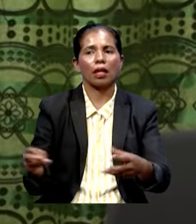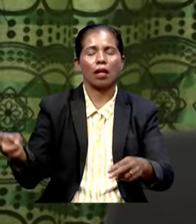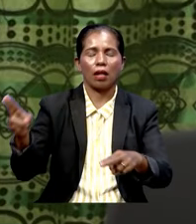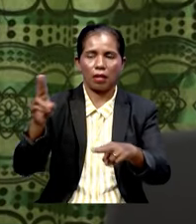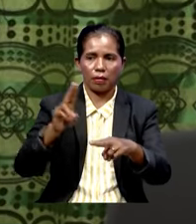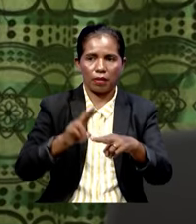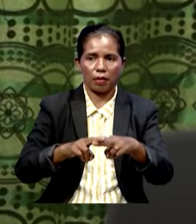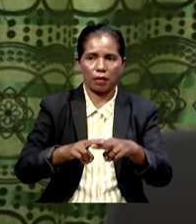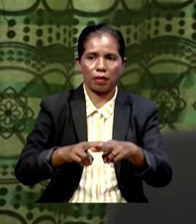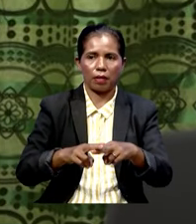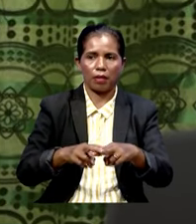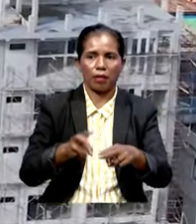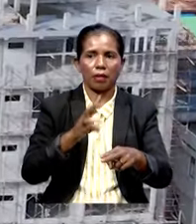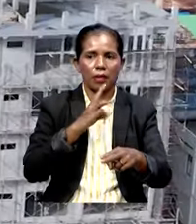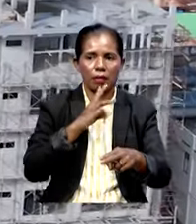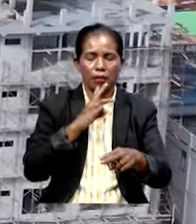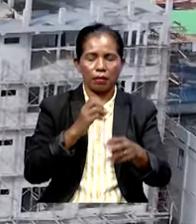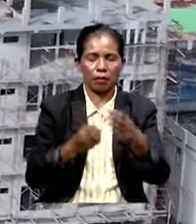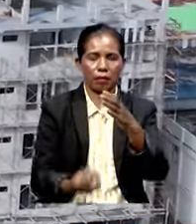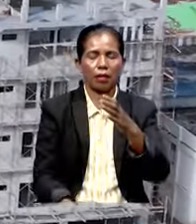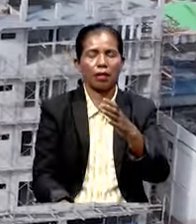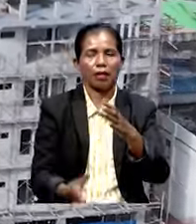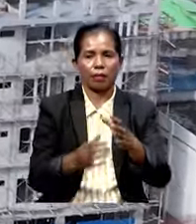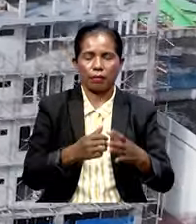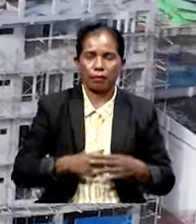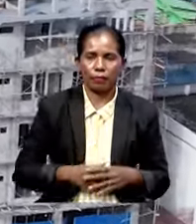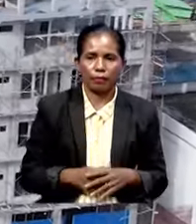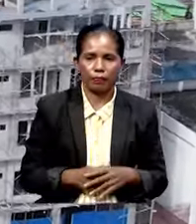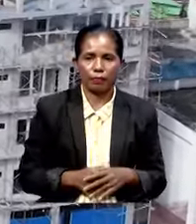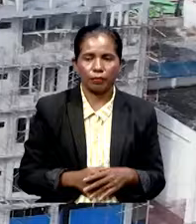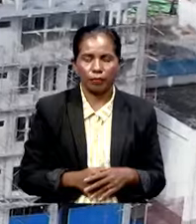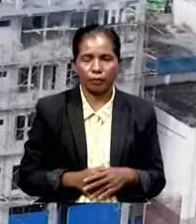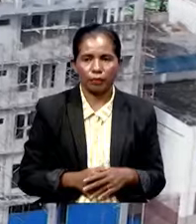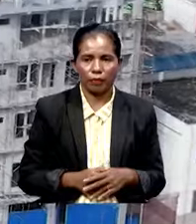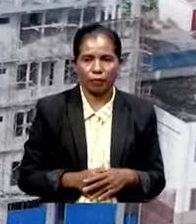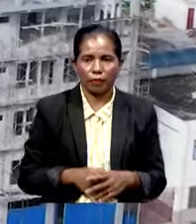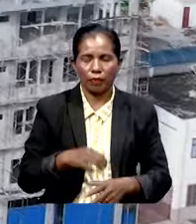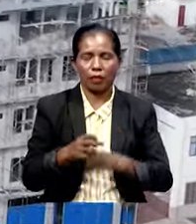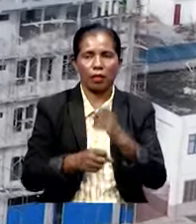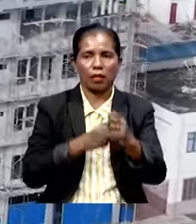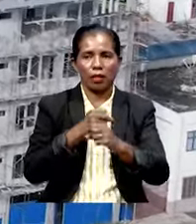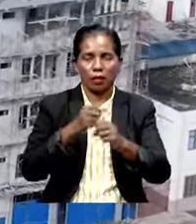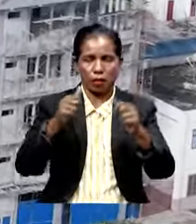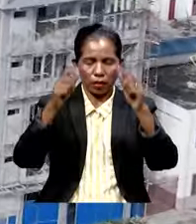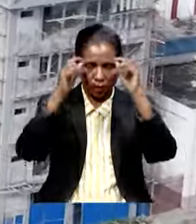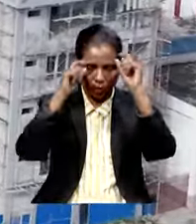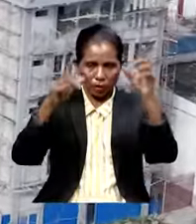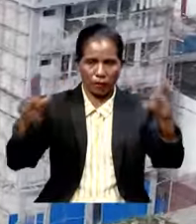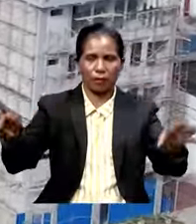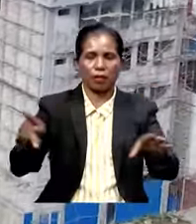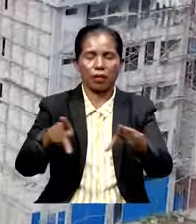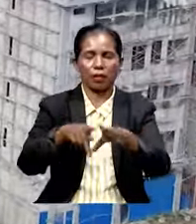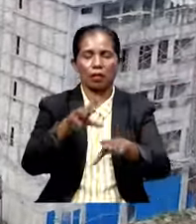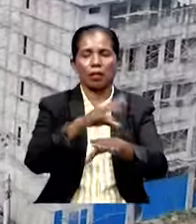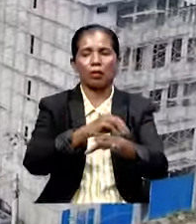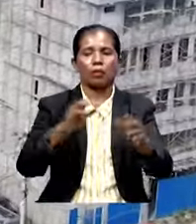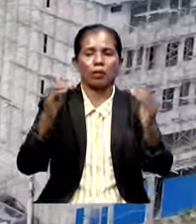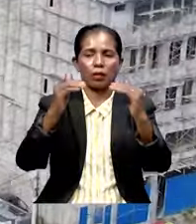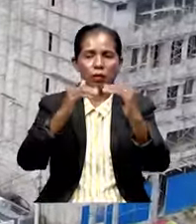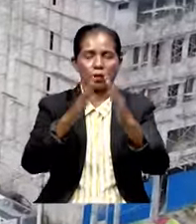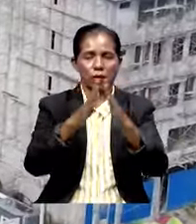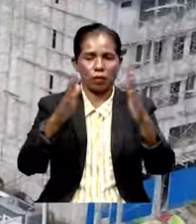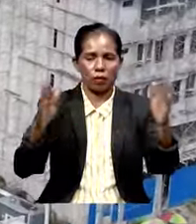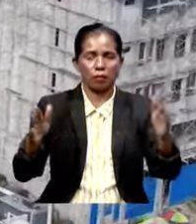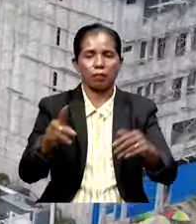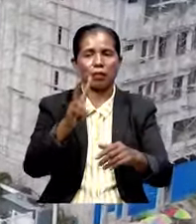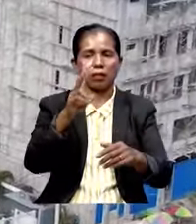iha basia be rayokos ninia. Ia tina nida ne Timor Leste se participa mos conferencia partes